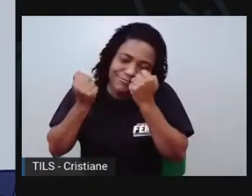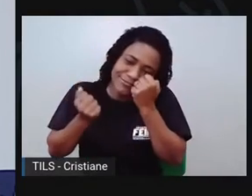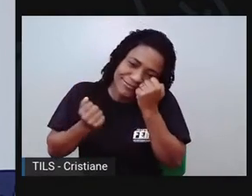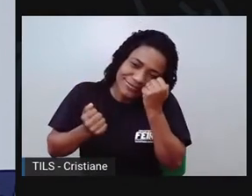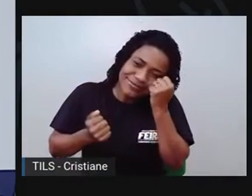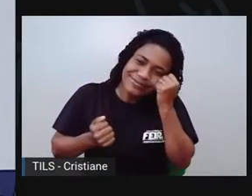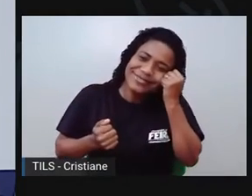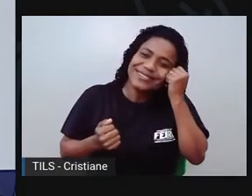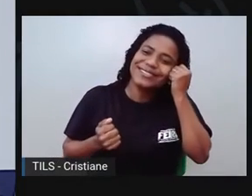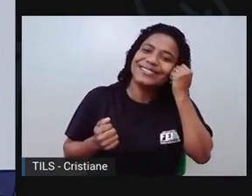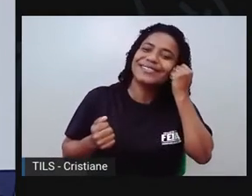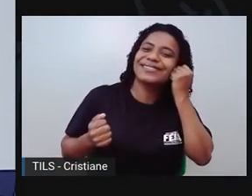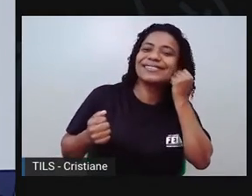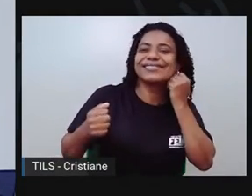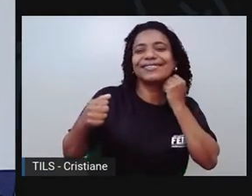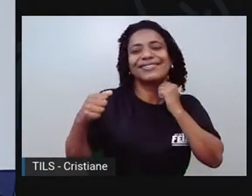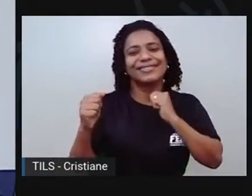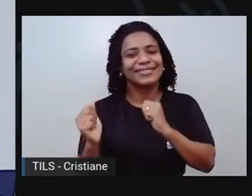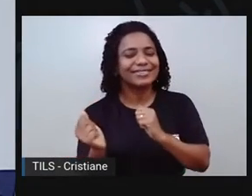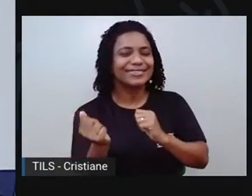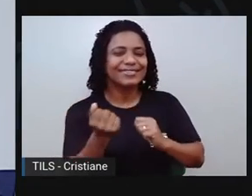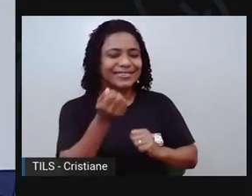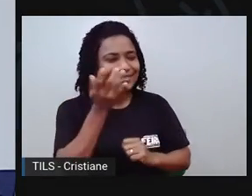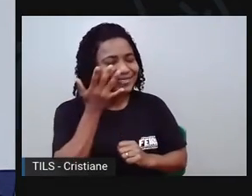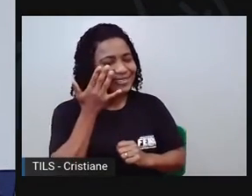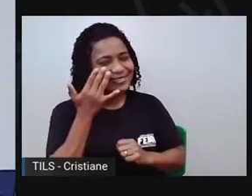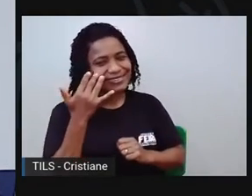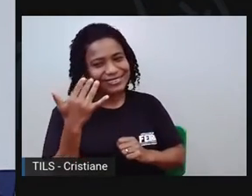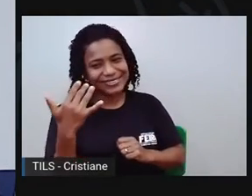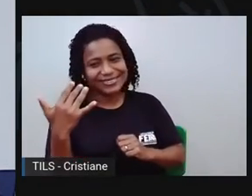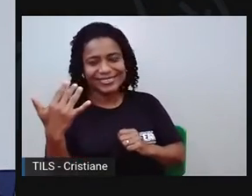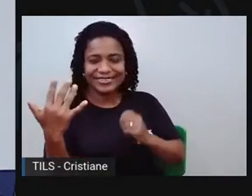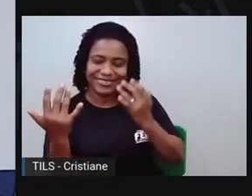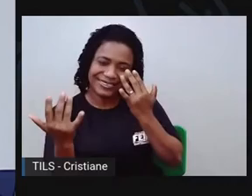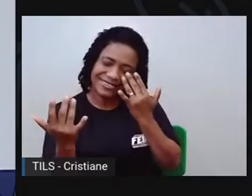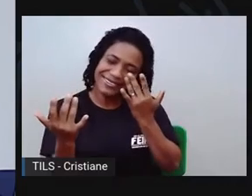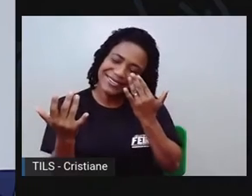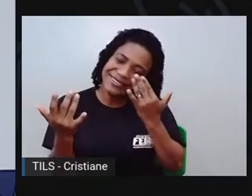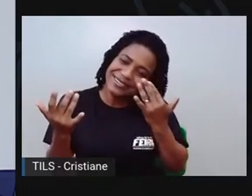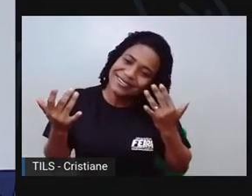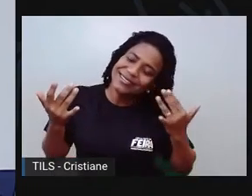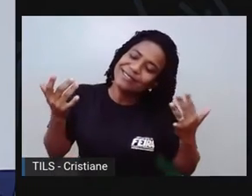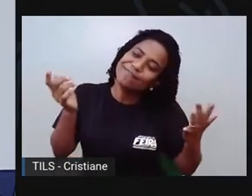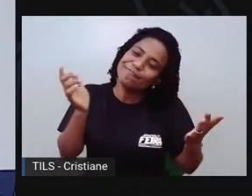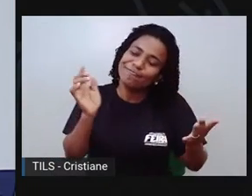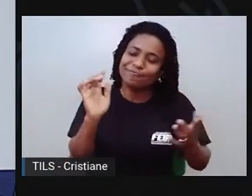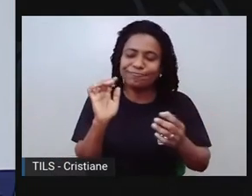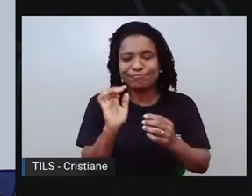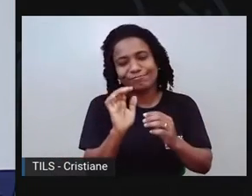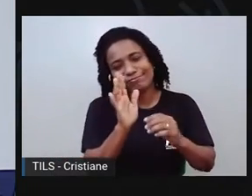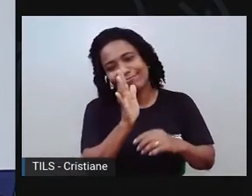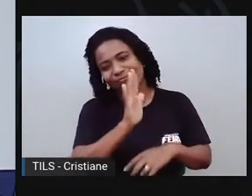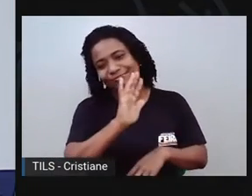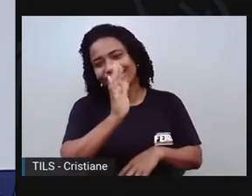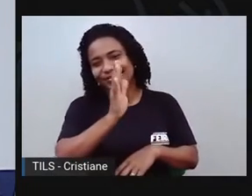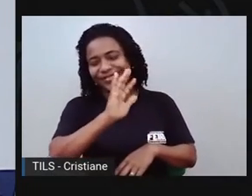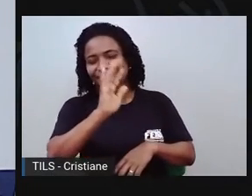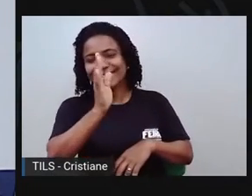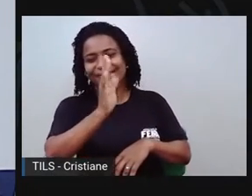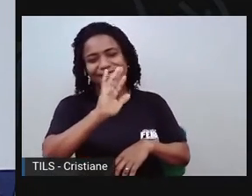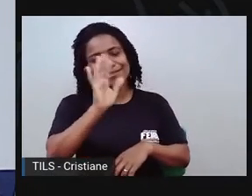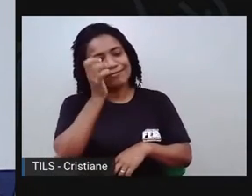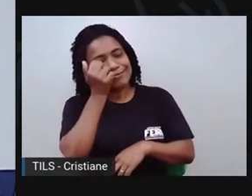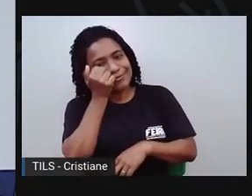chorar. Ia, ia, meu Deus, ia, ia, pra me enxugar, ia, ia, que essa despedida, ia,